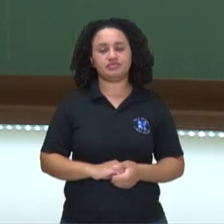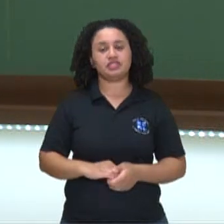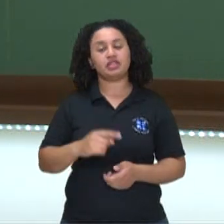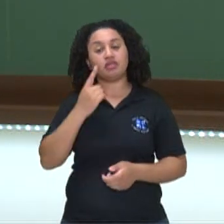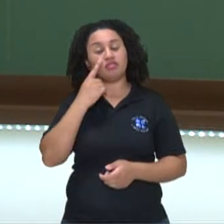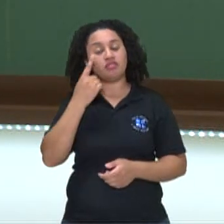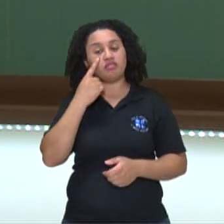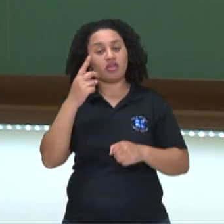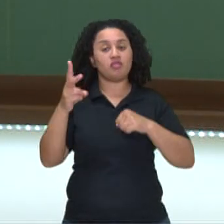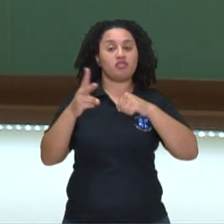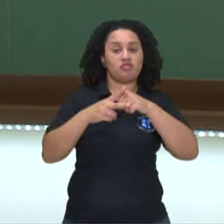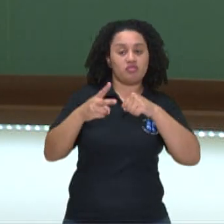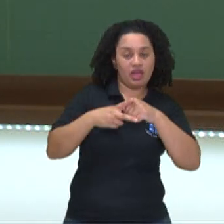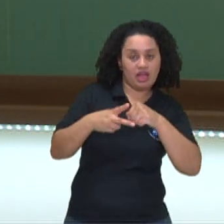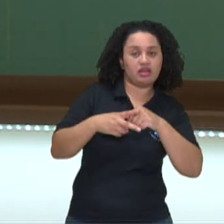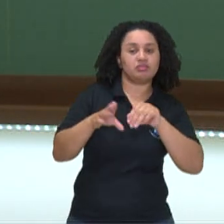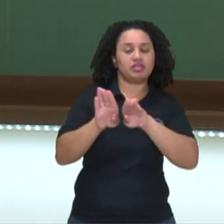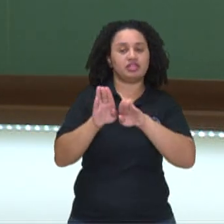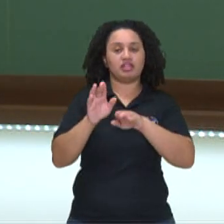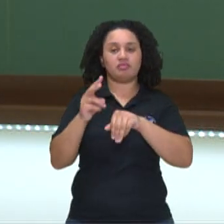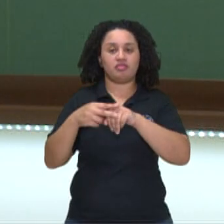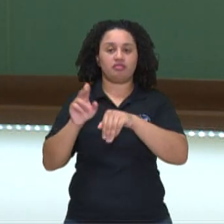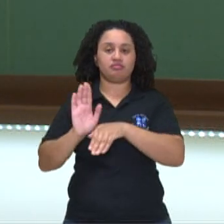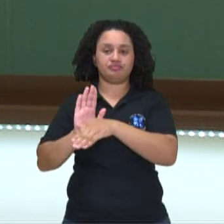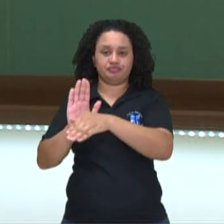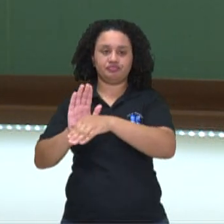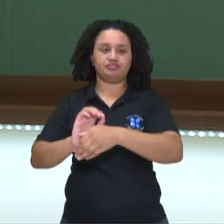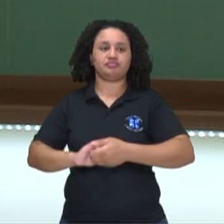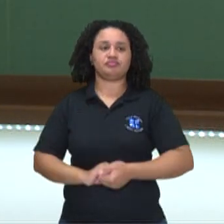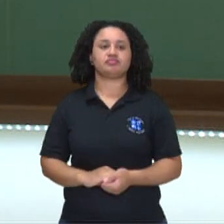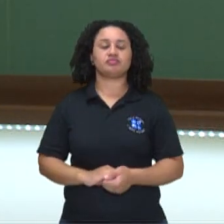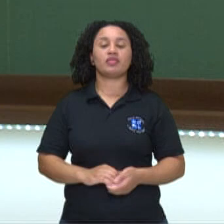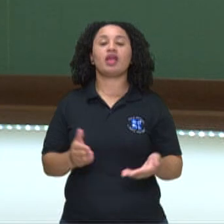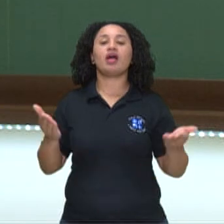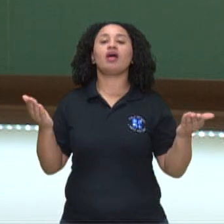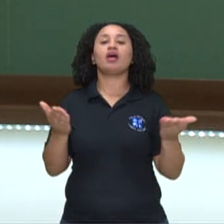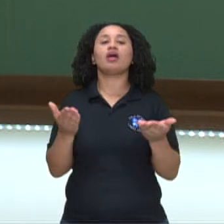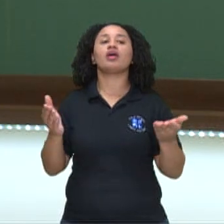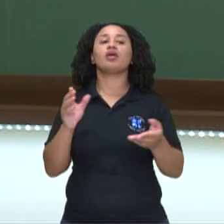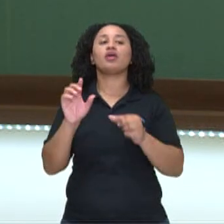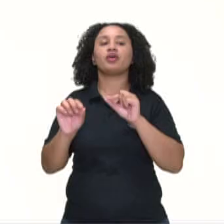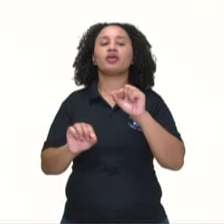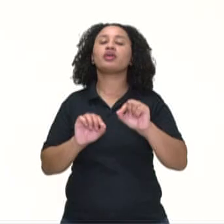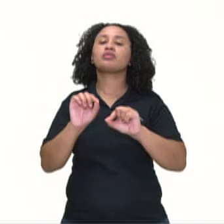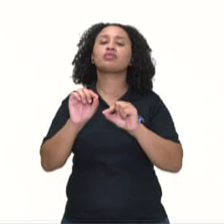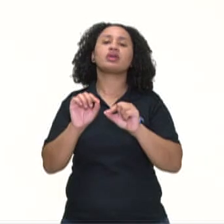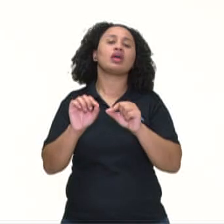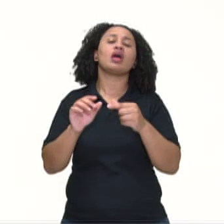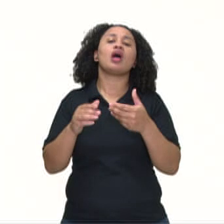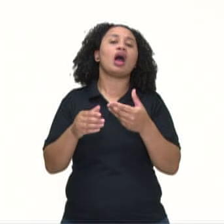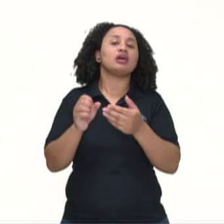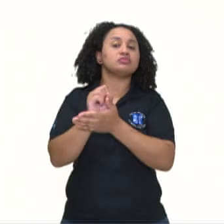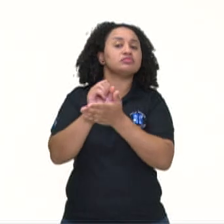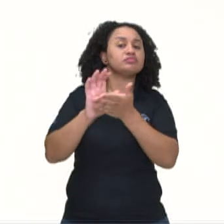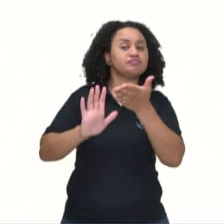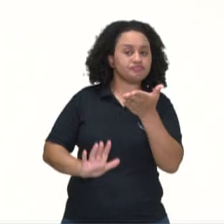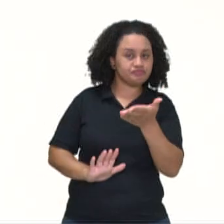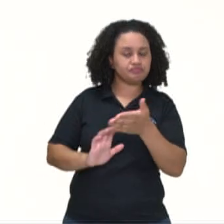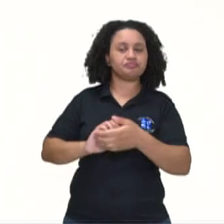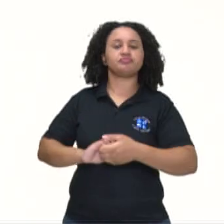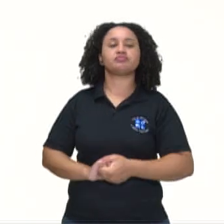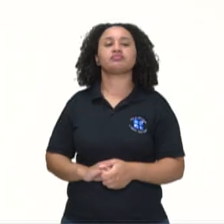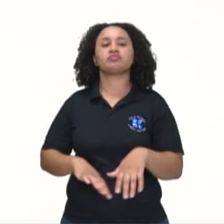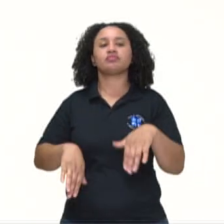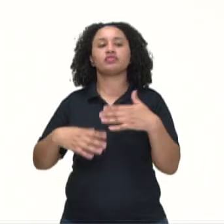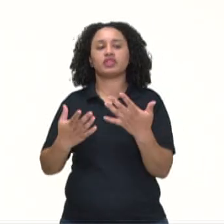forma base, sem nenhuma alteração, ok? Agora, turn the following sentence into the interrogative form. Então